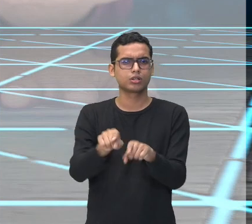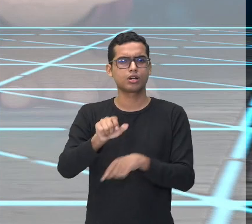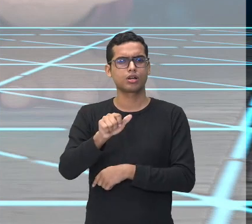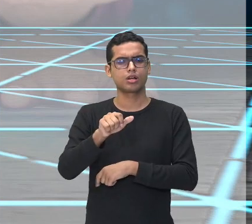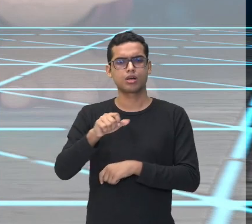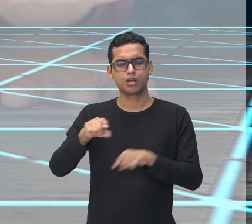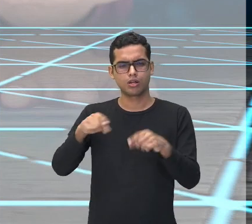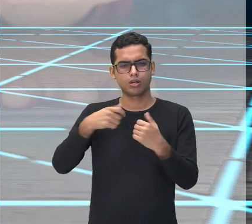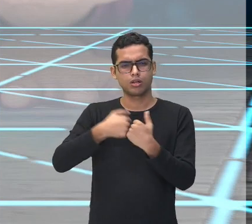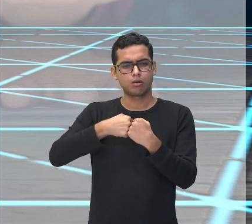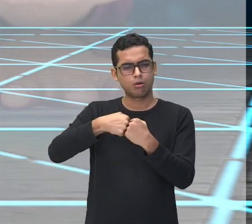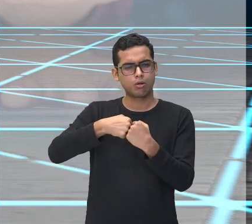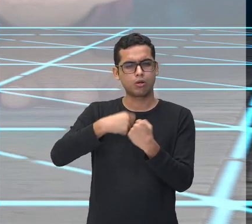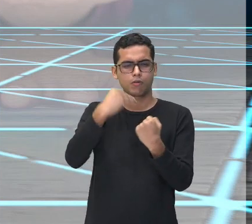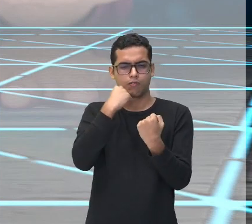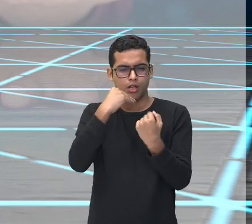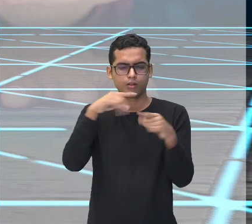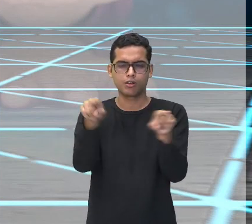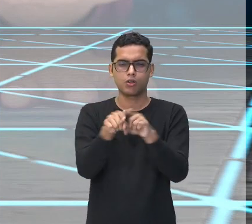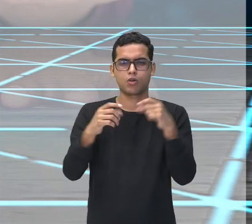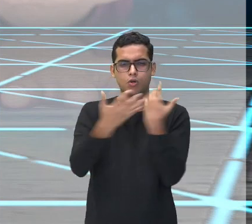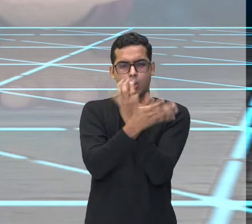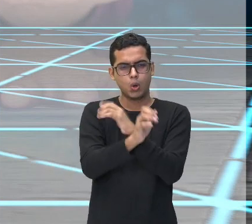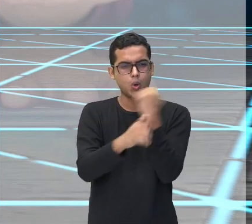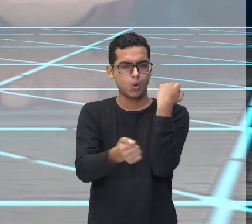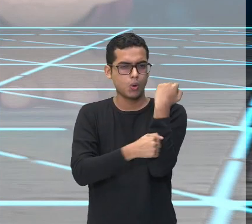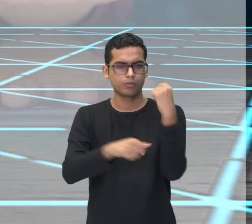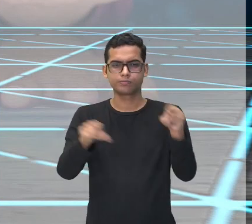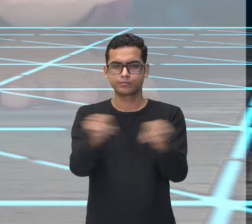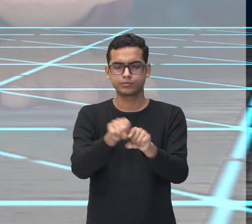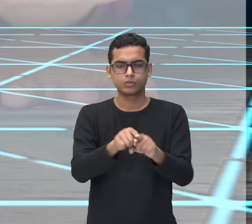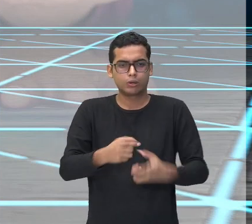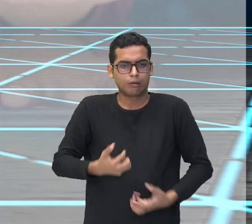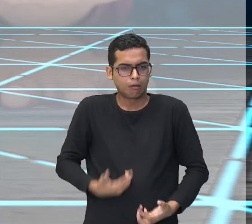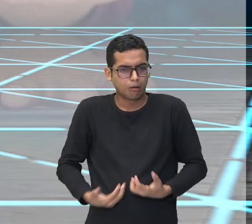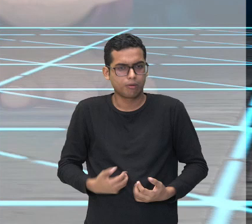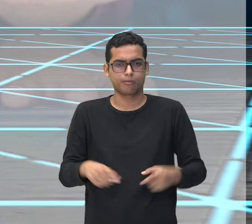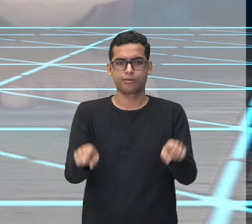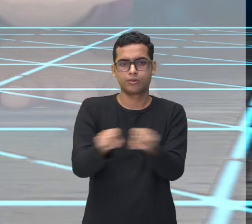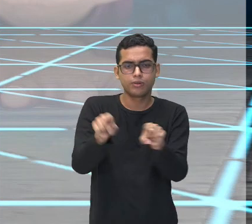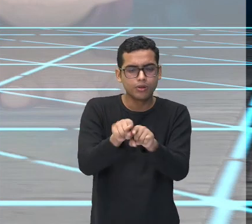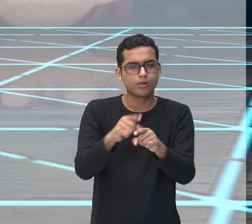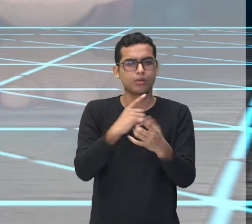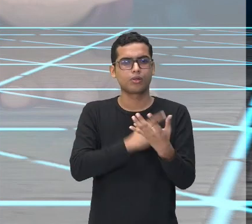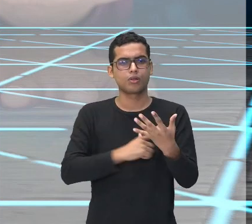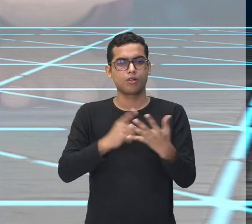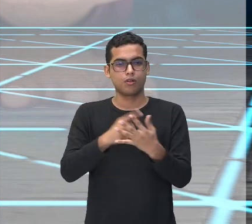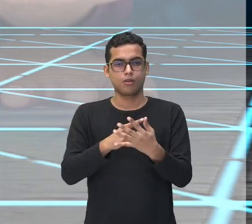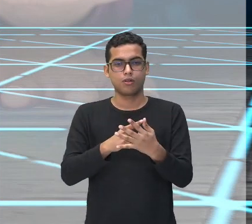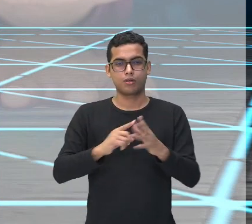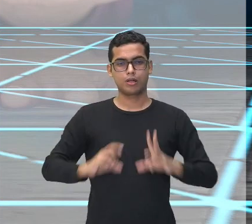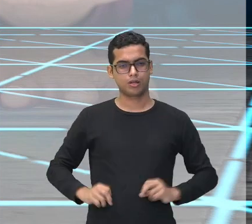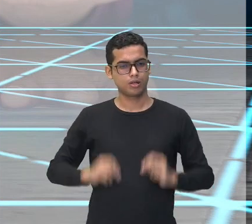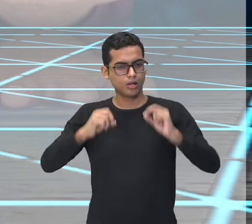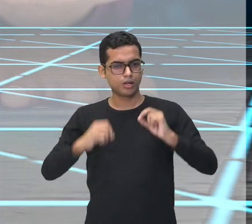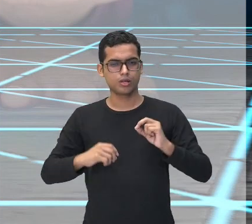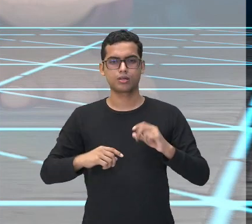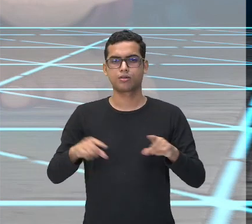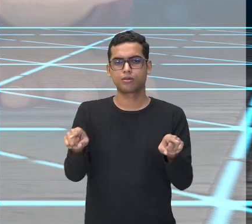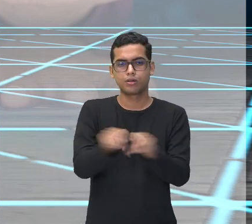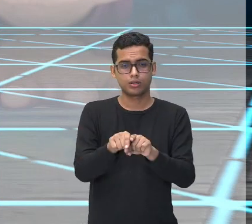intestino, depressão e também uma queda ali acentuada na sua autoestima. E falando sobre essas doenças